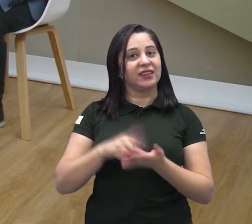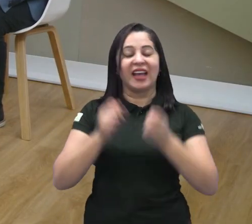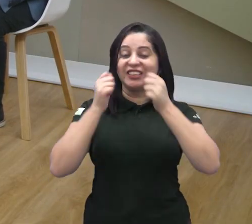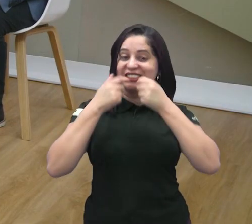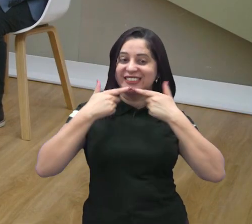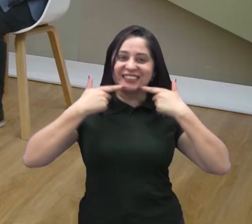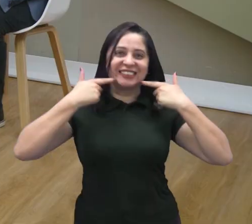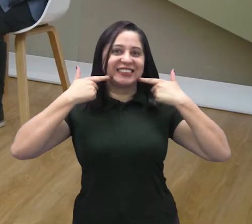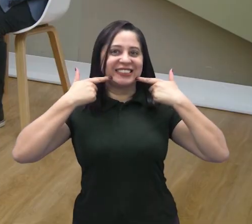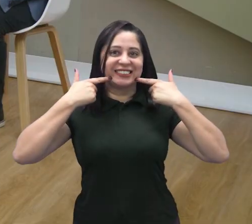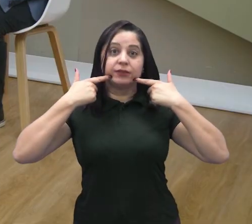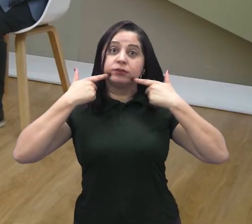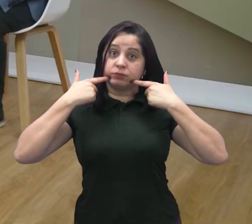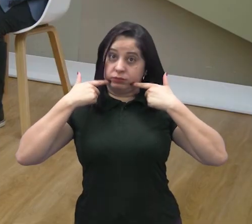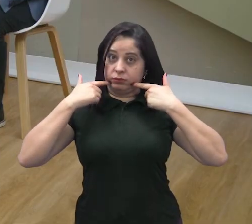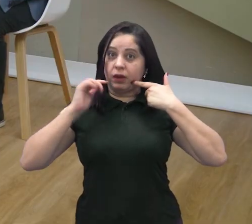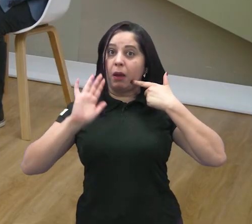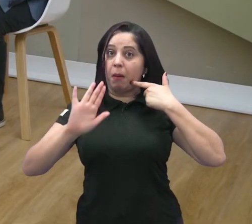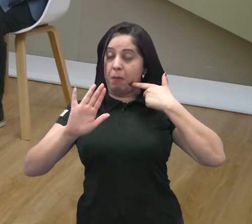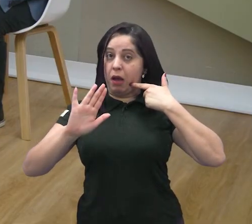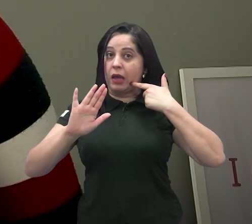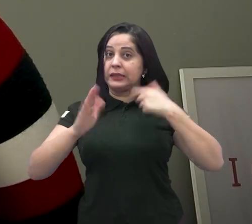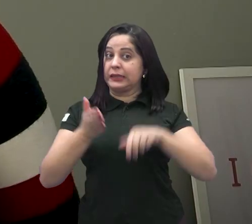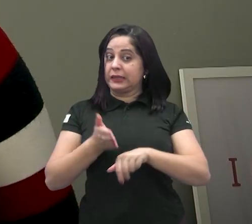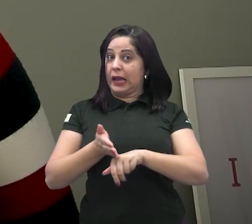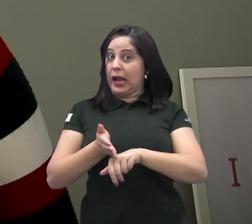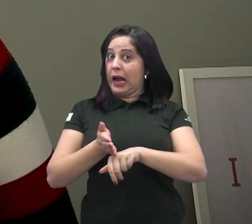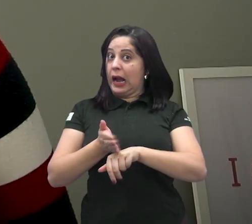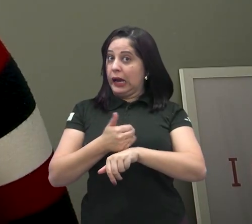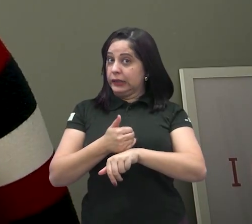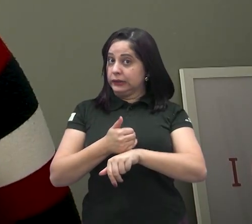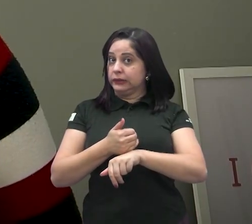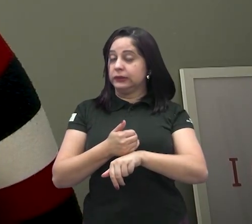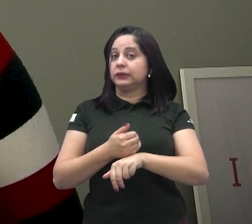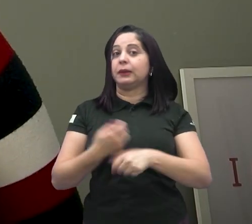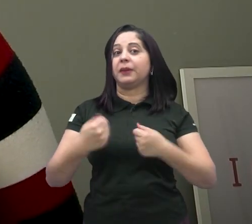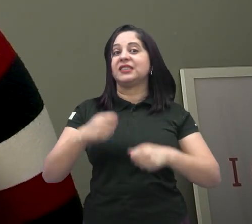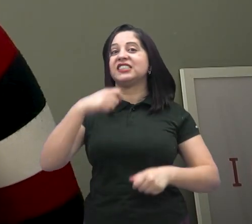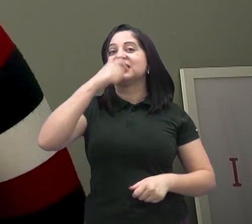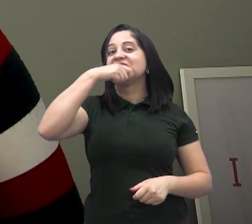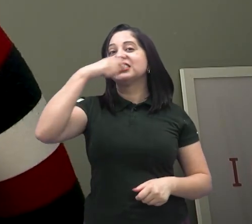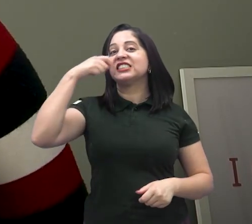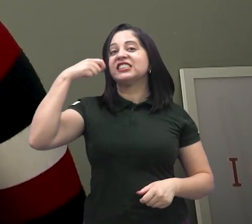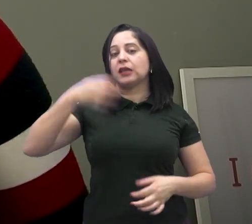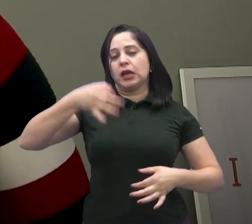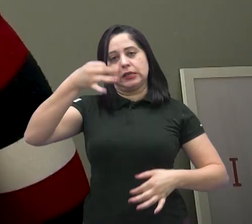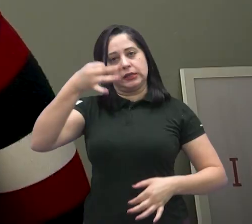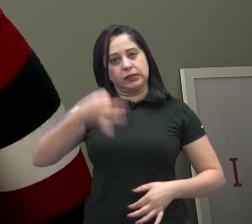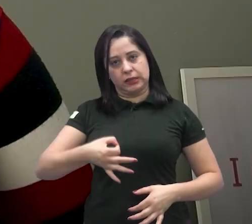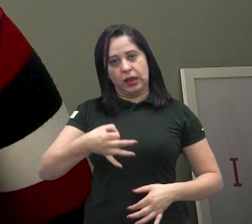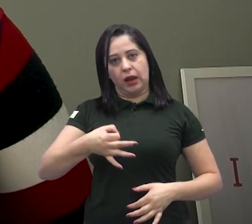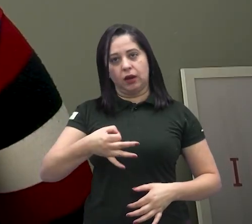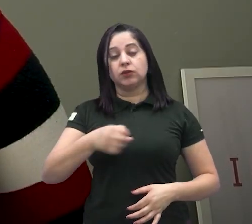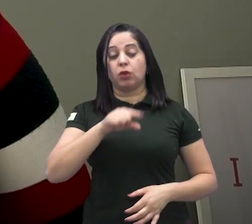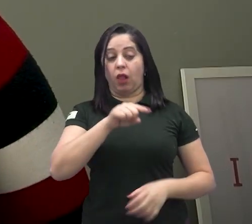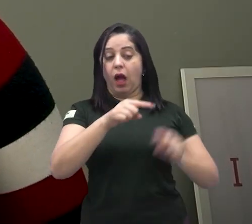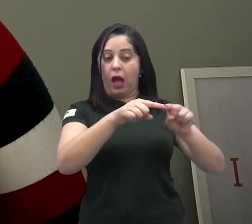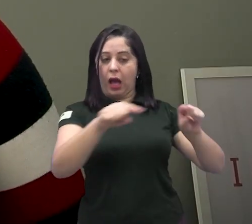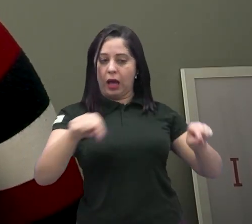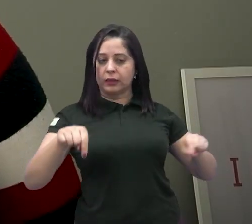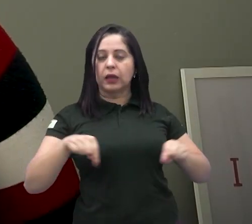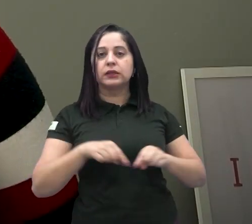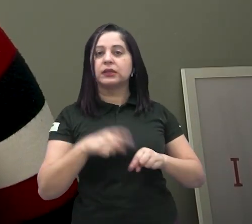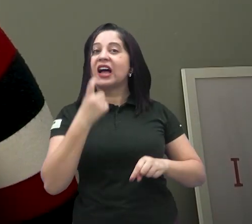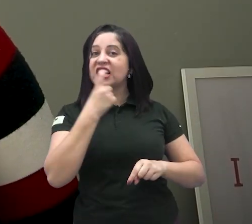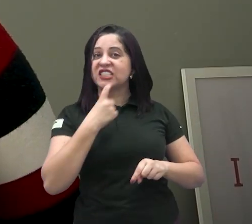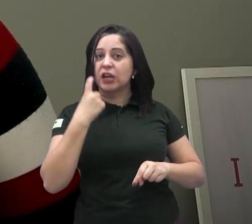é consequência, viu? O que garante mesmo é ter ali a limpeza bucal em dia dentro de um consultório odontológico,